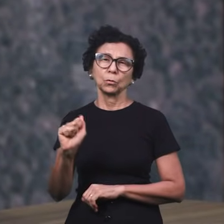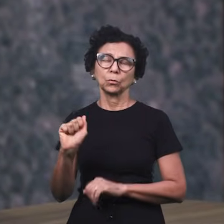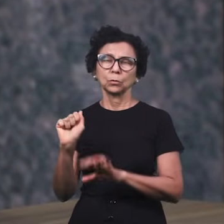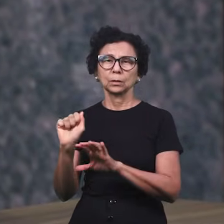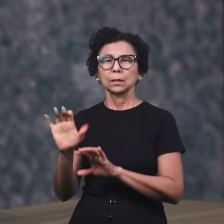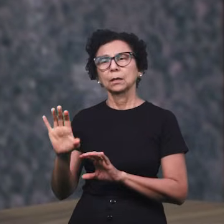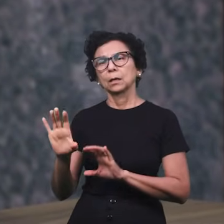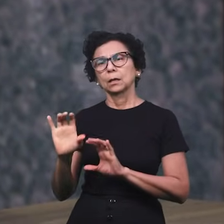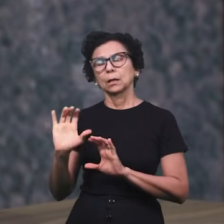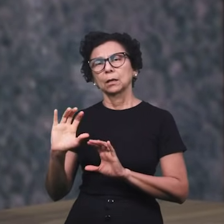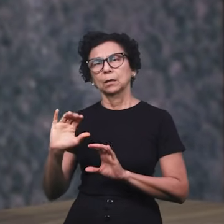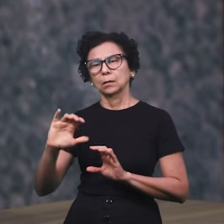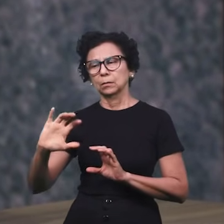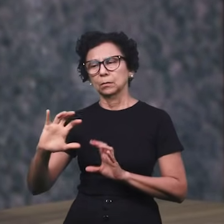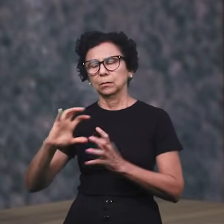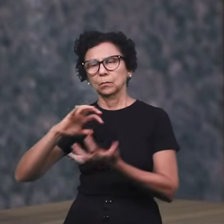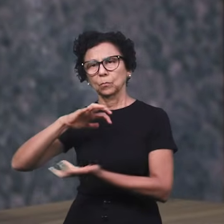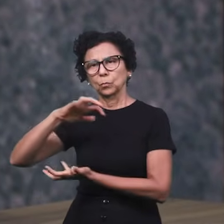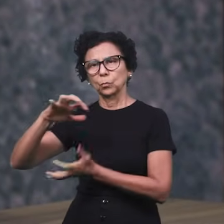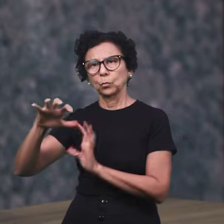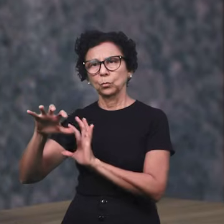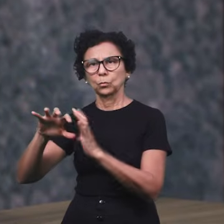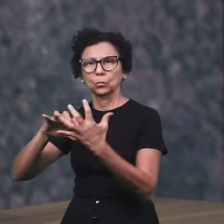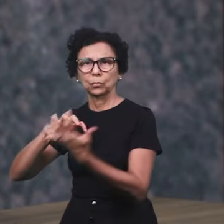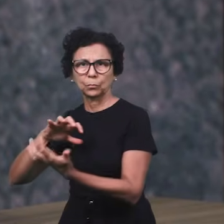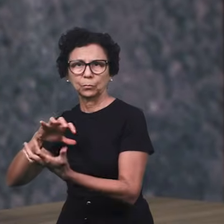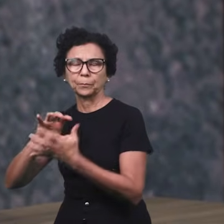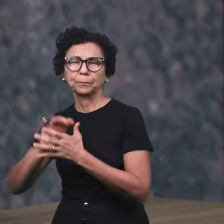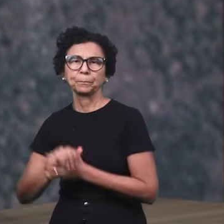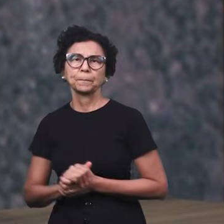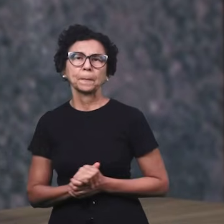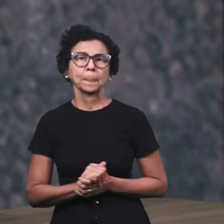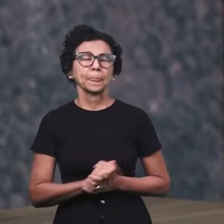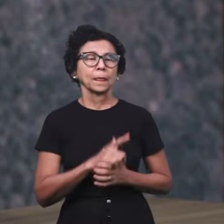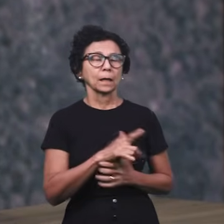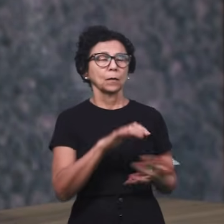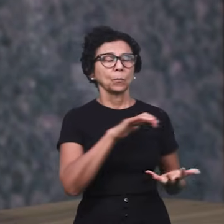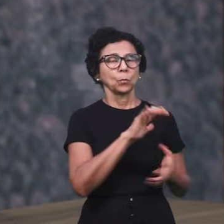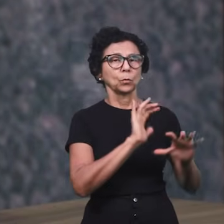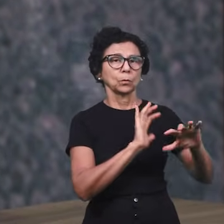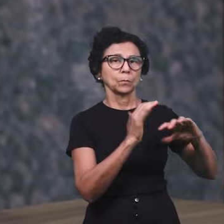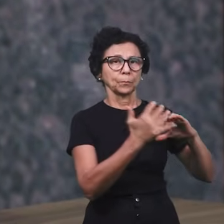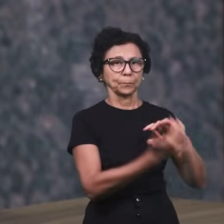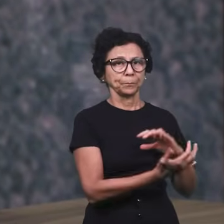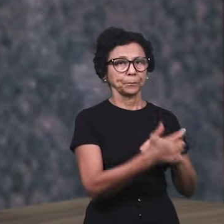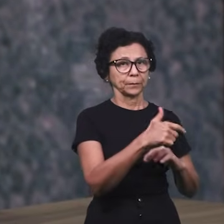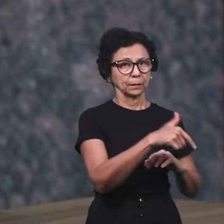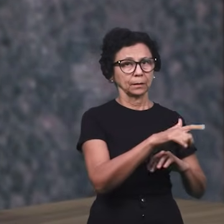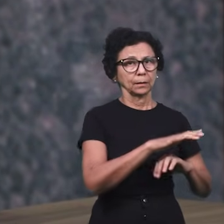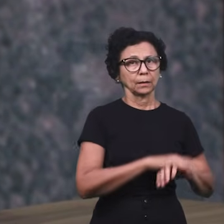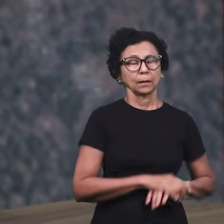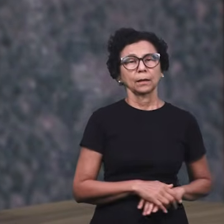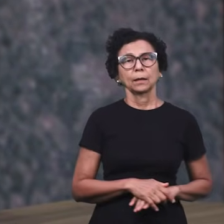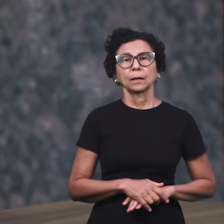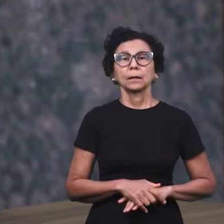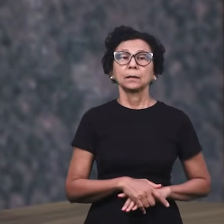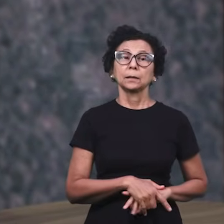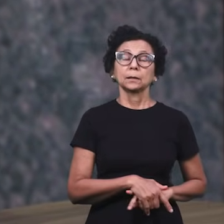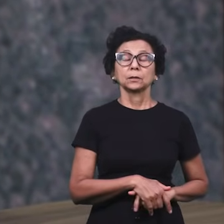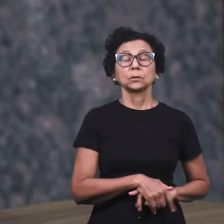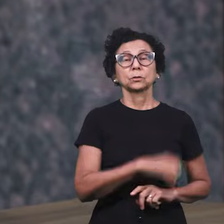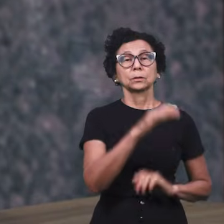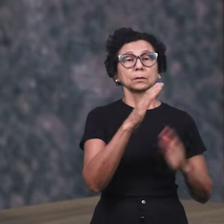Império Bizantino, que era, por sua vez, o antigo Império Romano do Oriente. A queda de Constantinopla, que era uma